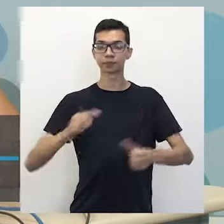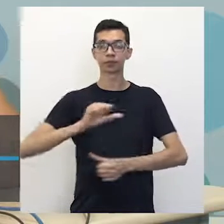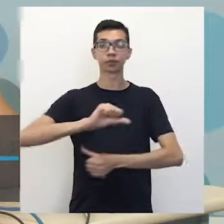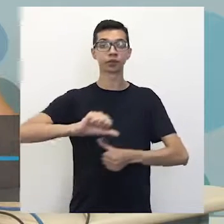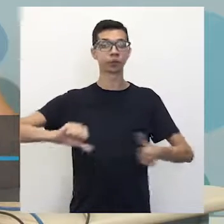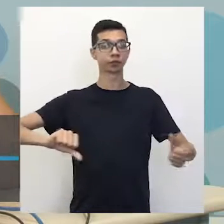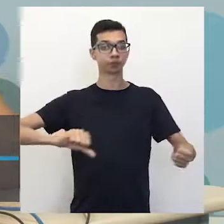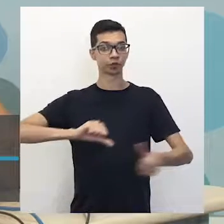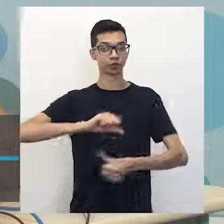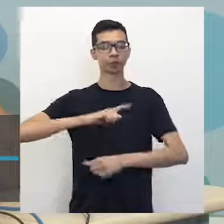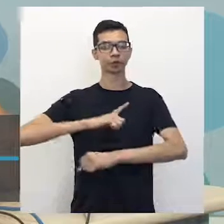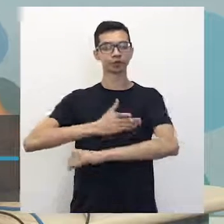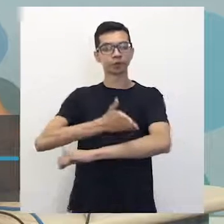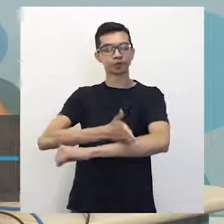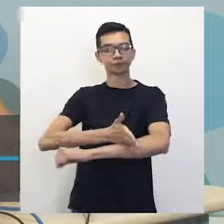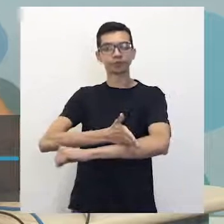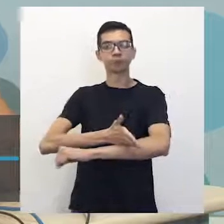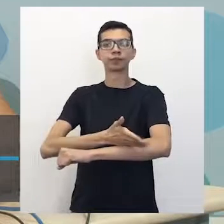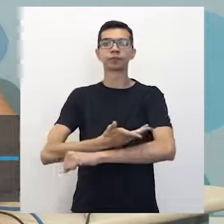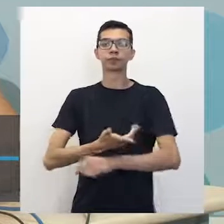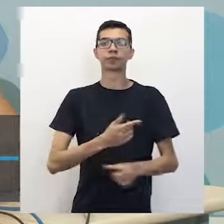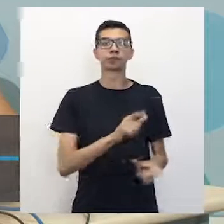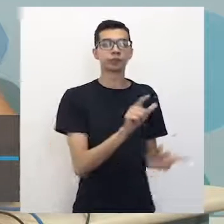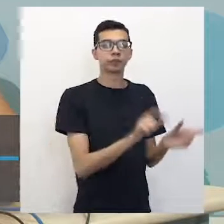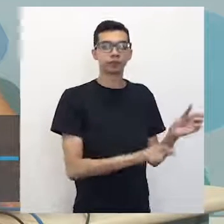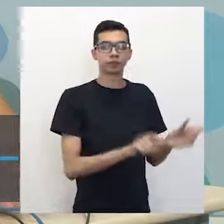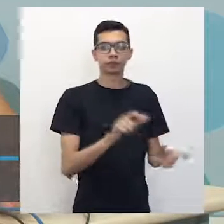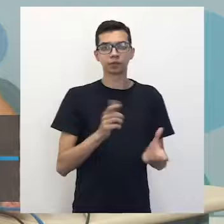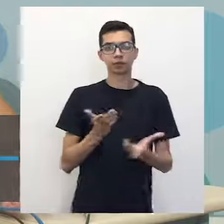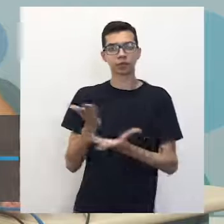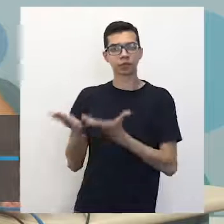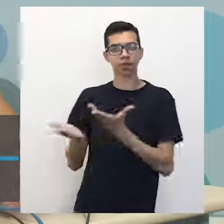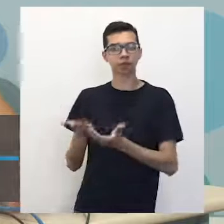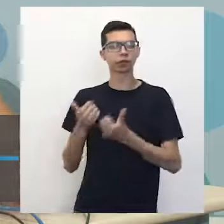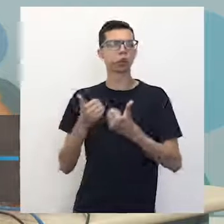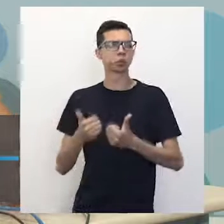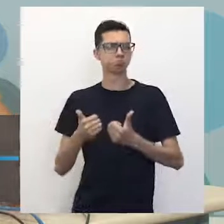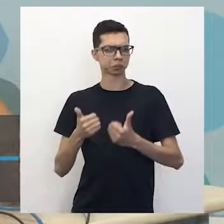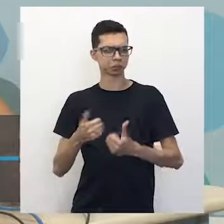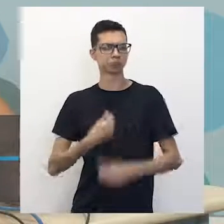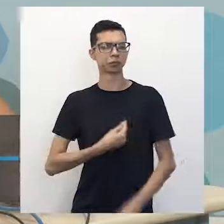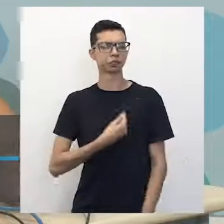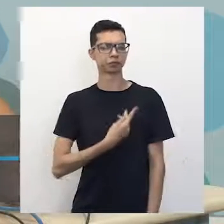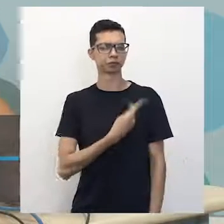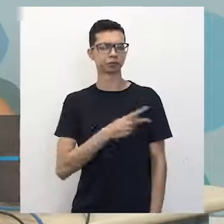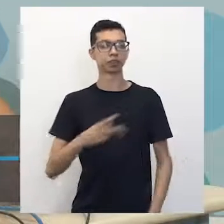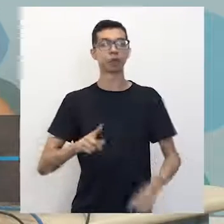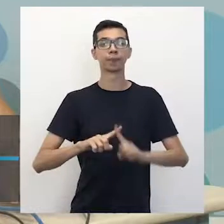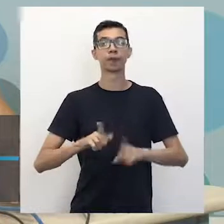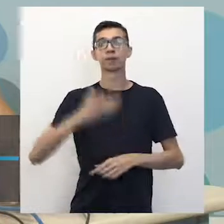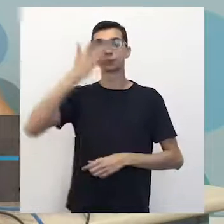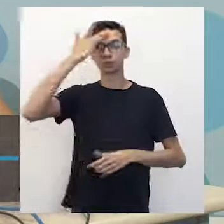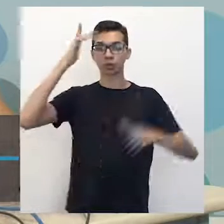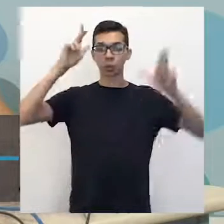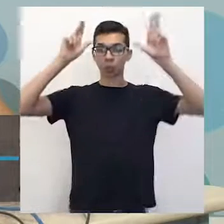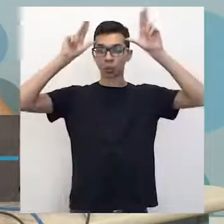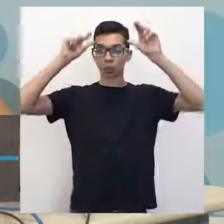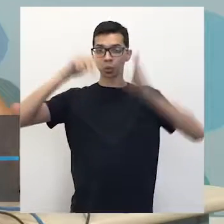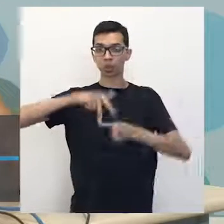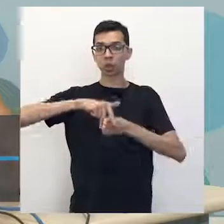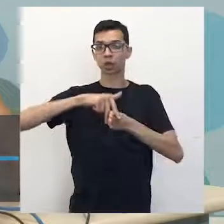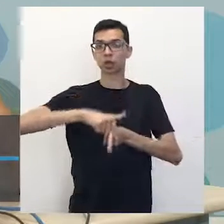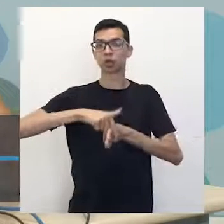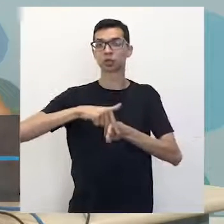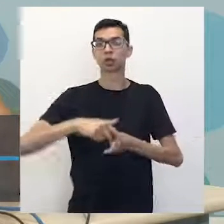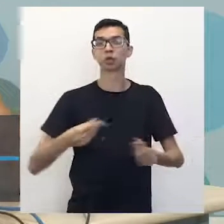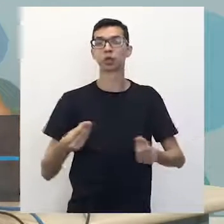Idade Média, os servos se viraram bem. E os cavaleiros e os nobres, né? Lembrando, o feudo